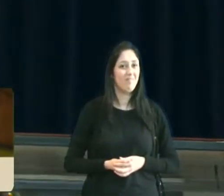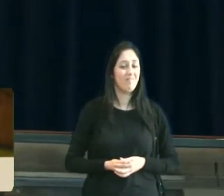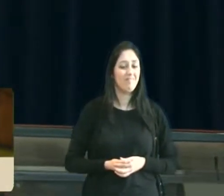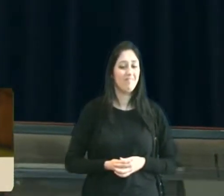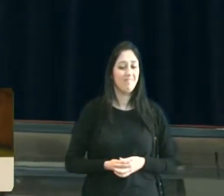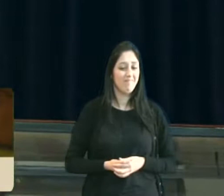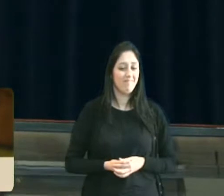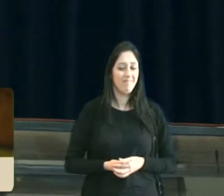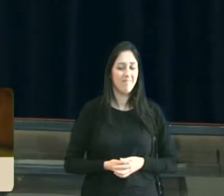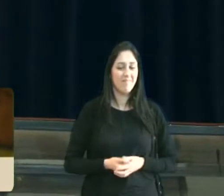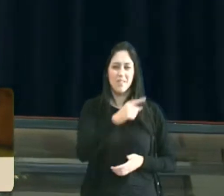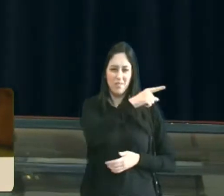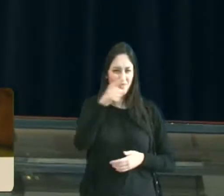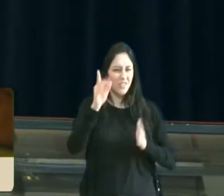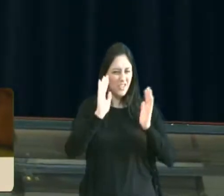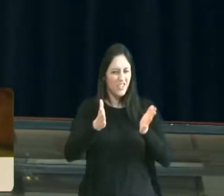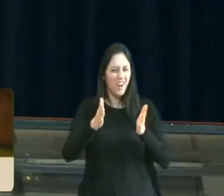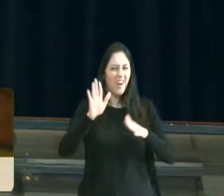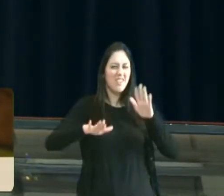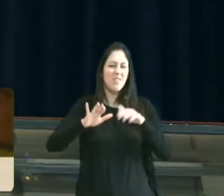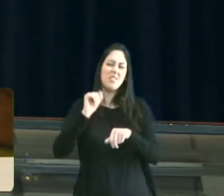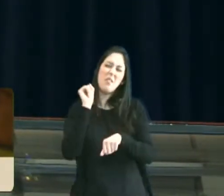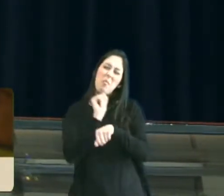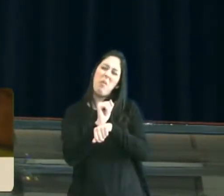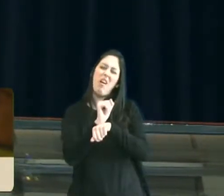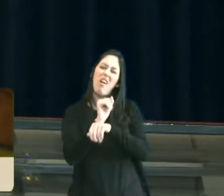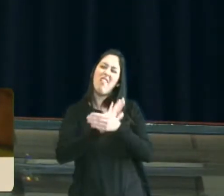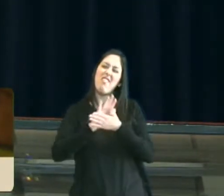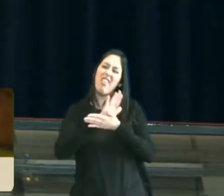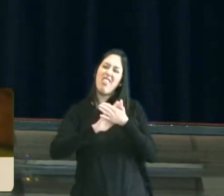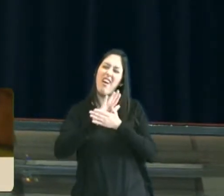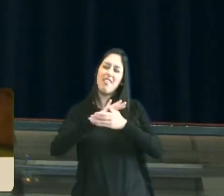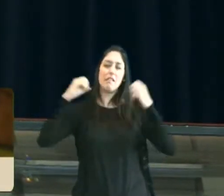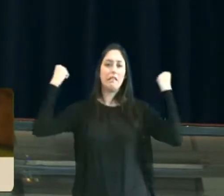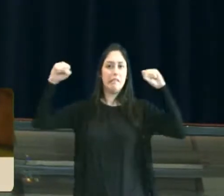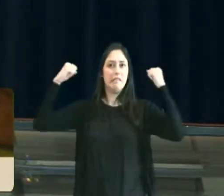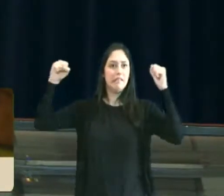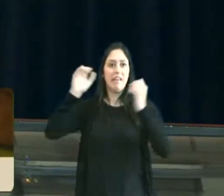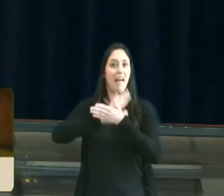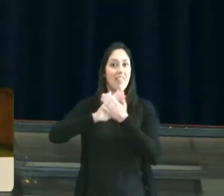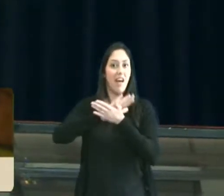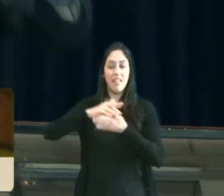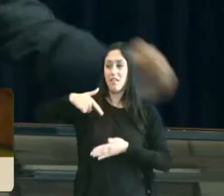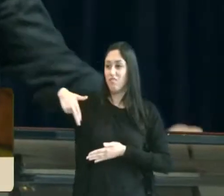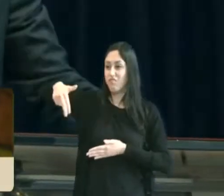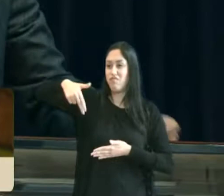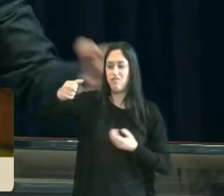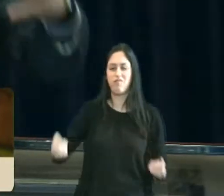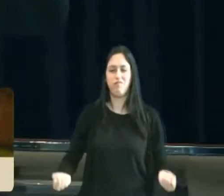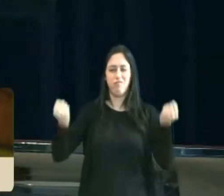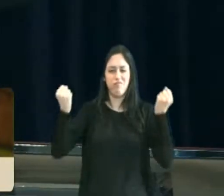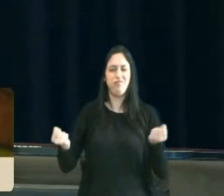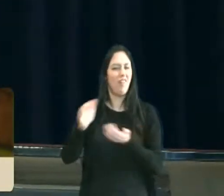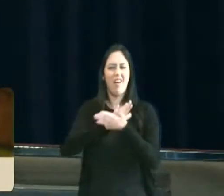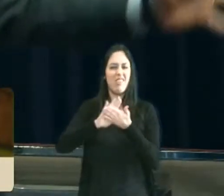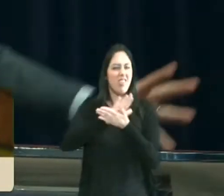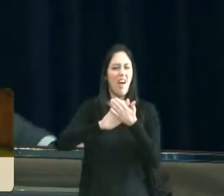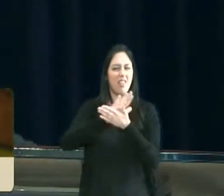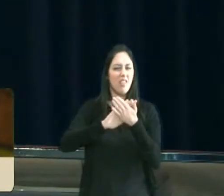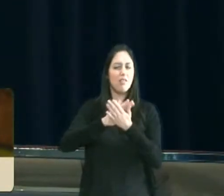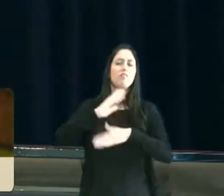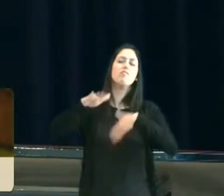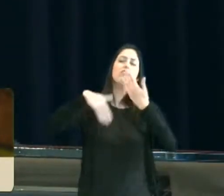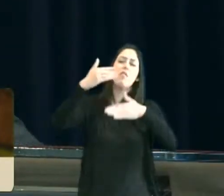Já ficou muito tempo parado, sem fazer atividade física? Aí você resolve de novo na academia, dói tudo.